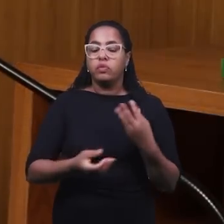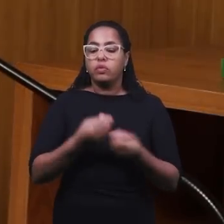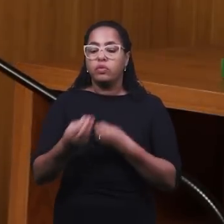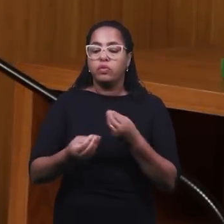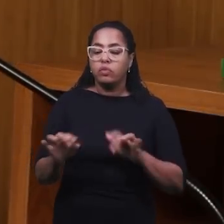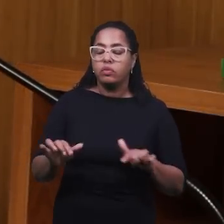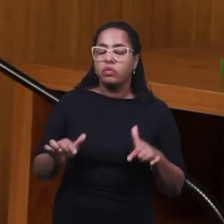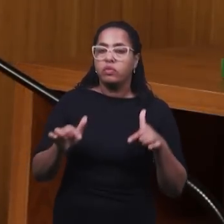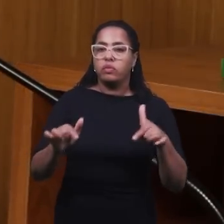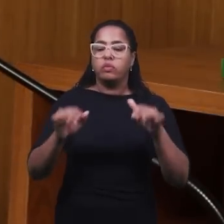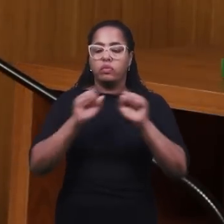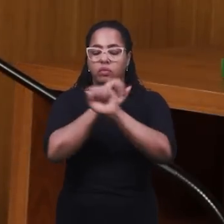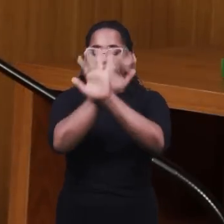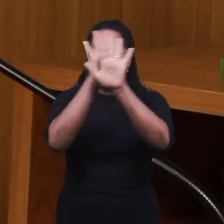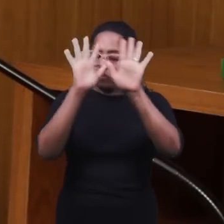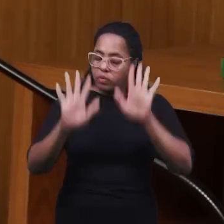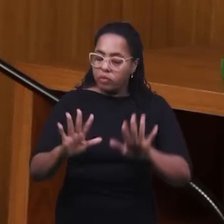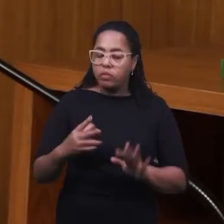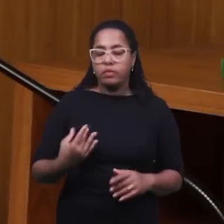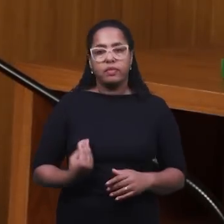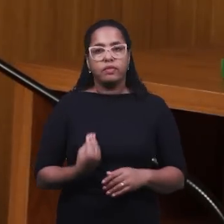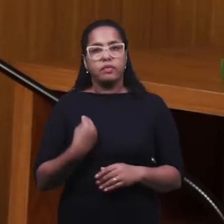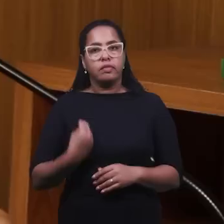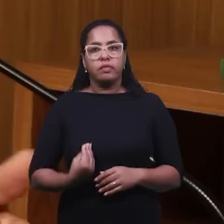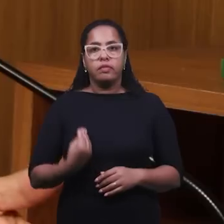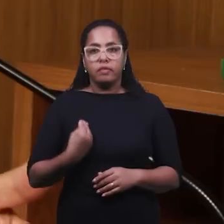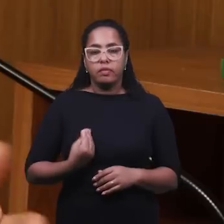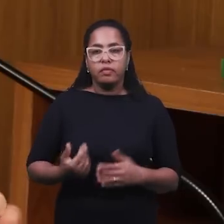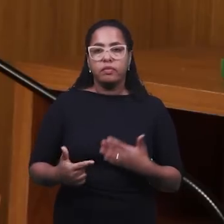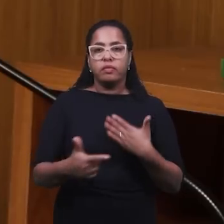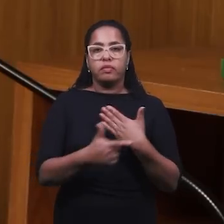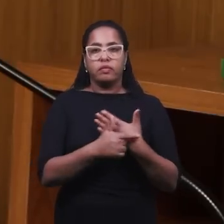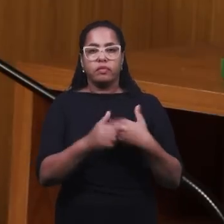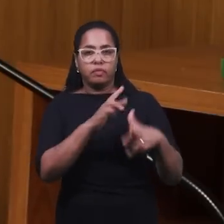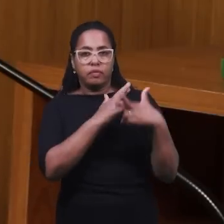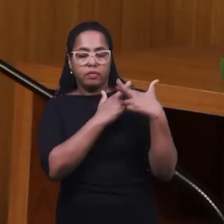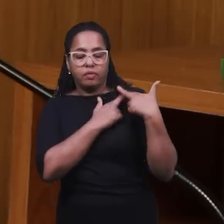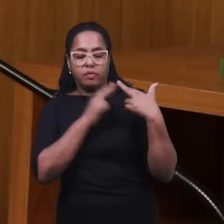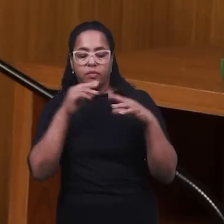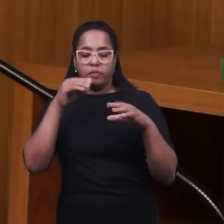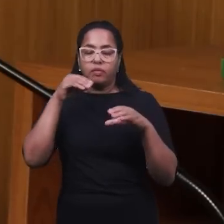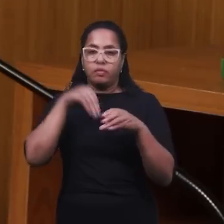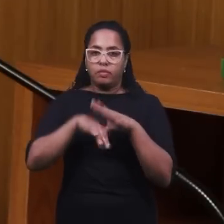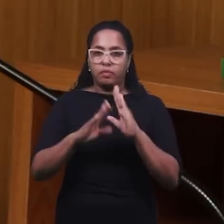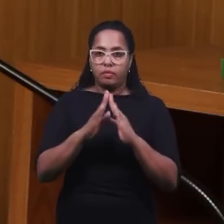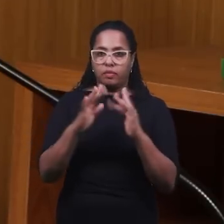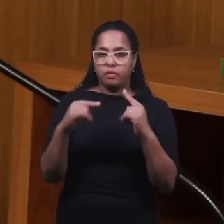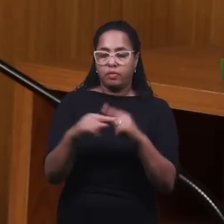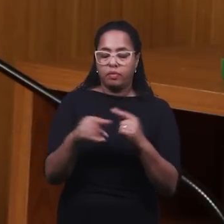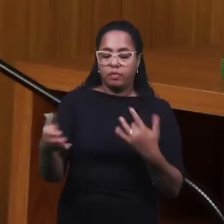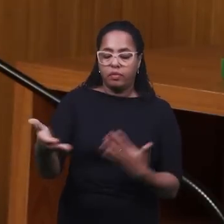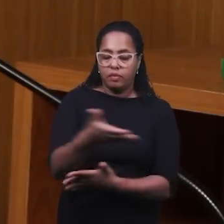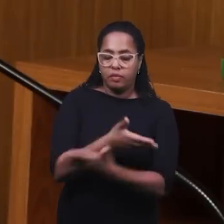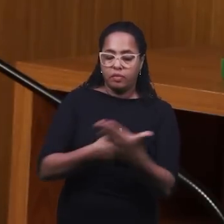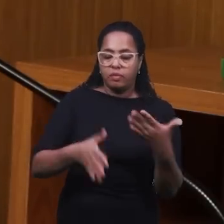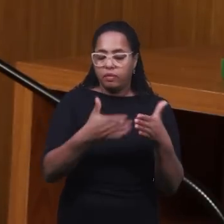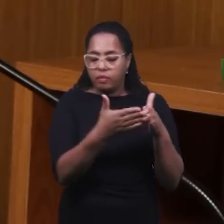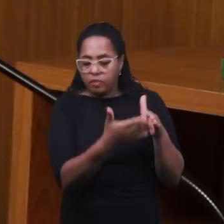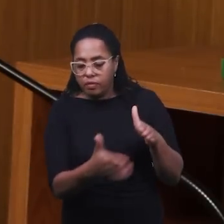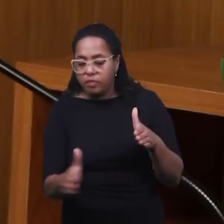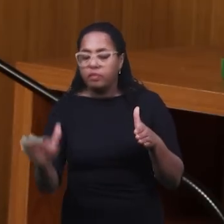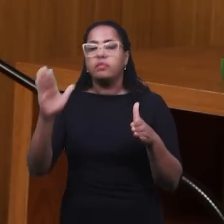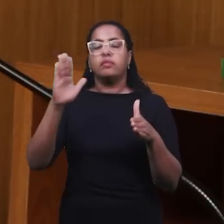eles entraram para fazer parte da igreja e completar aquilo que o pastor não tinha condição